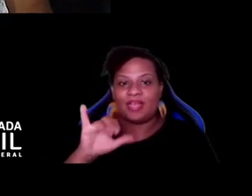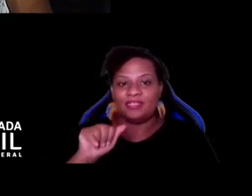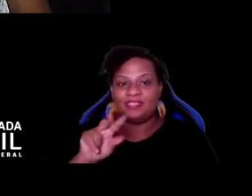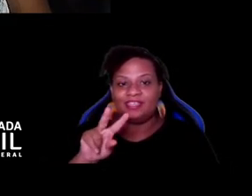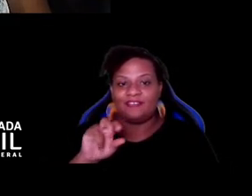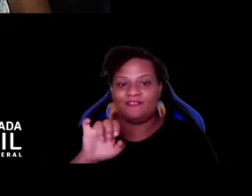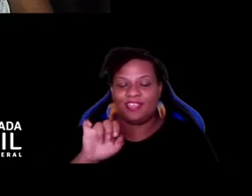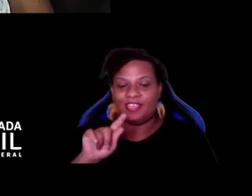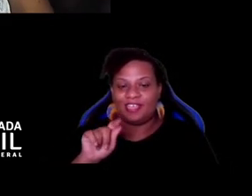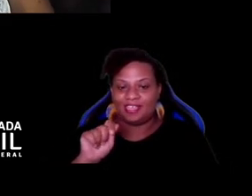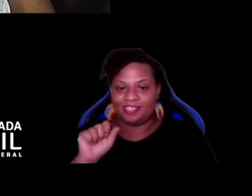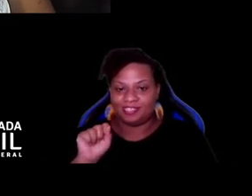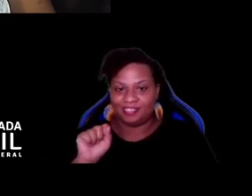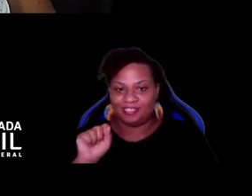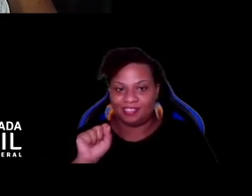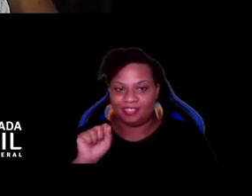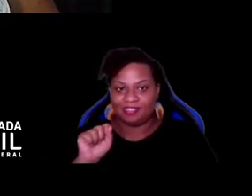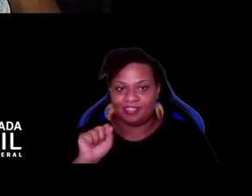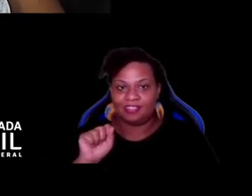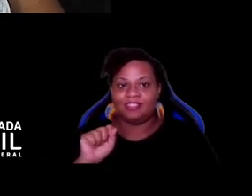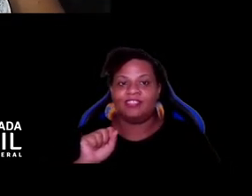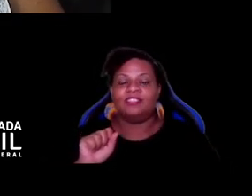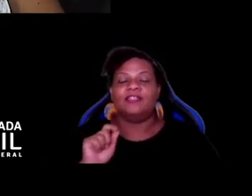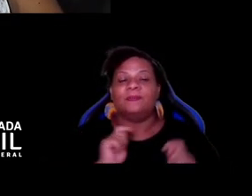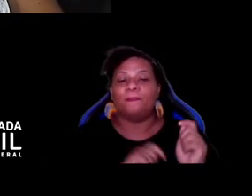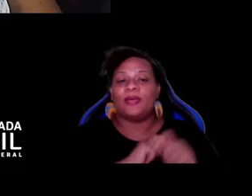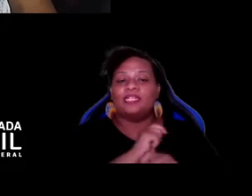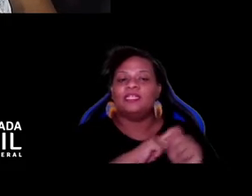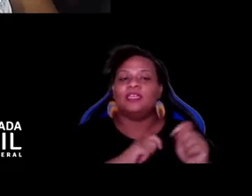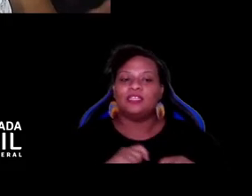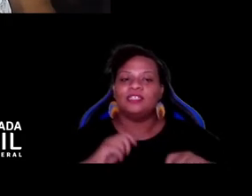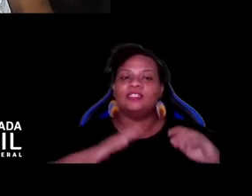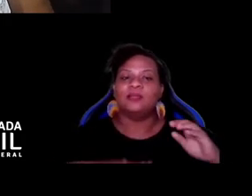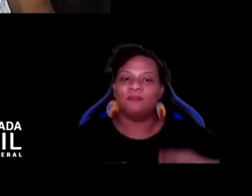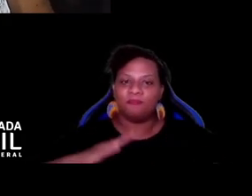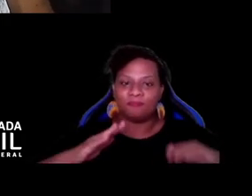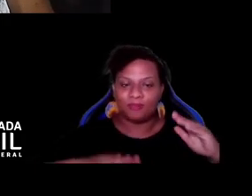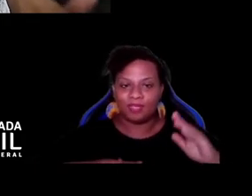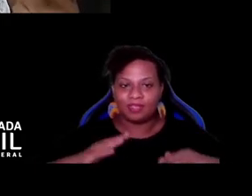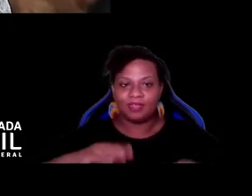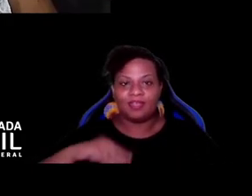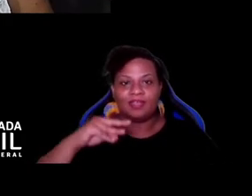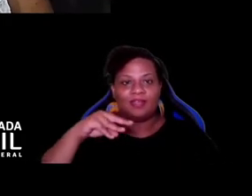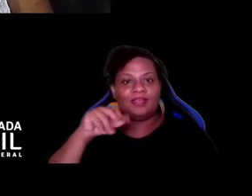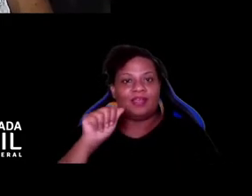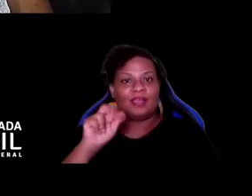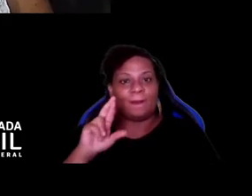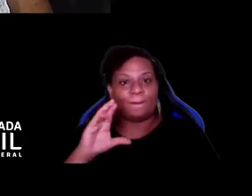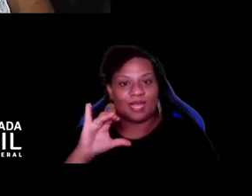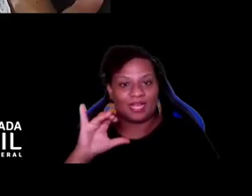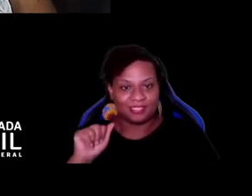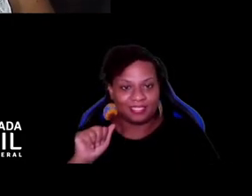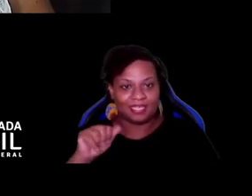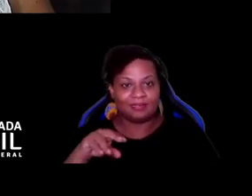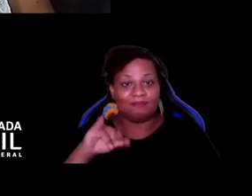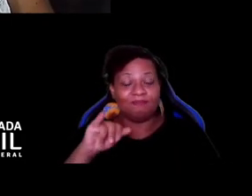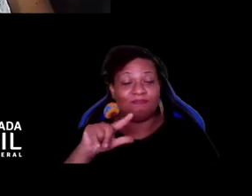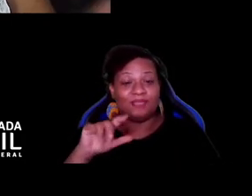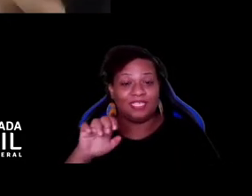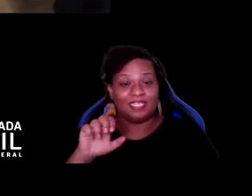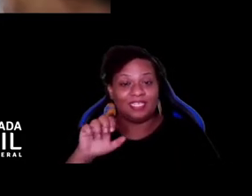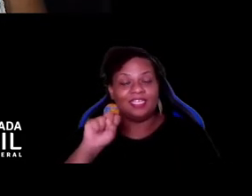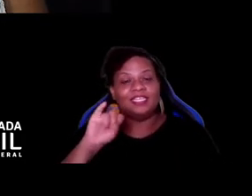as percussionistas, né, a roda de bateristas e percussionistas, com a Márcia Viegas, Mila Schiavo,